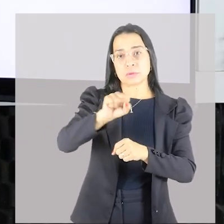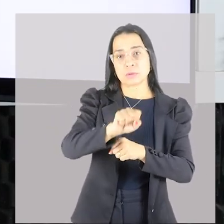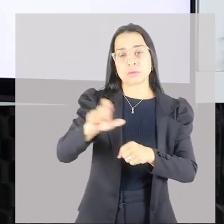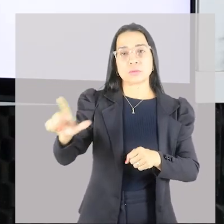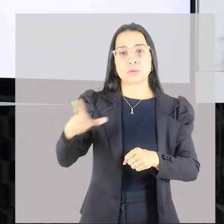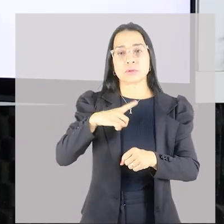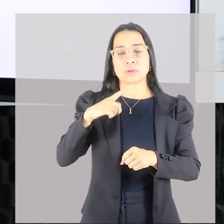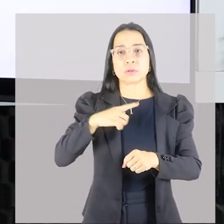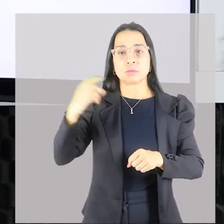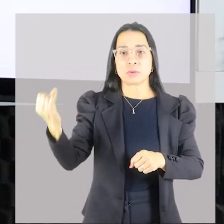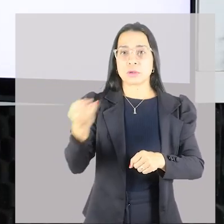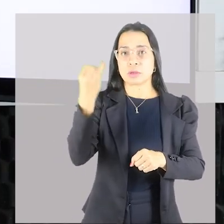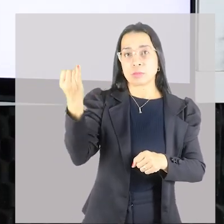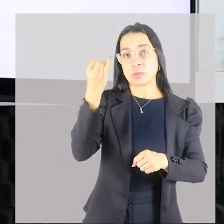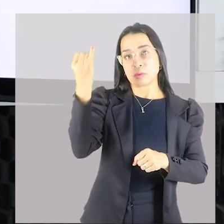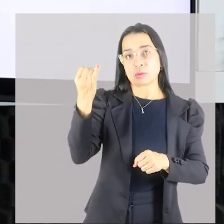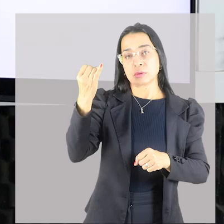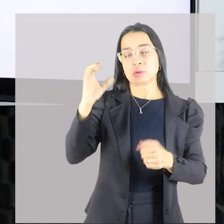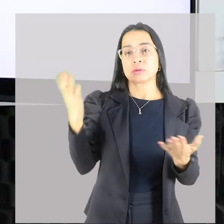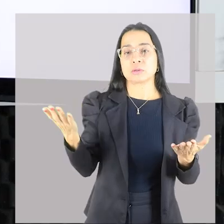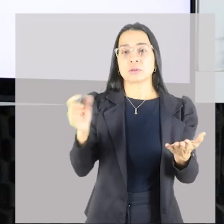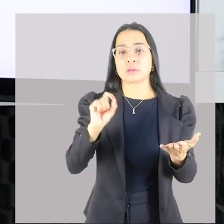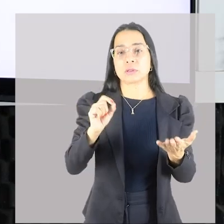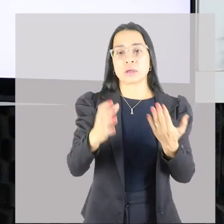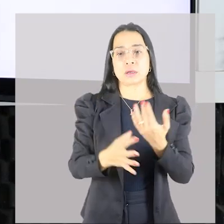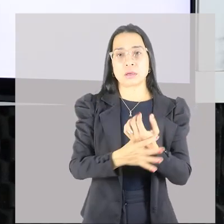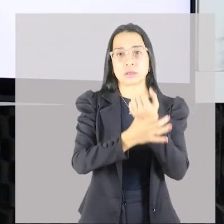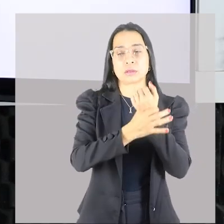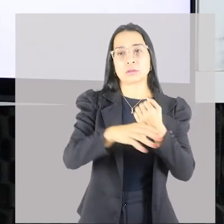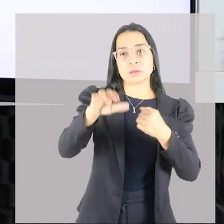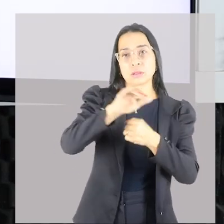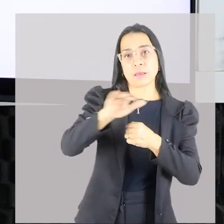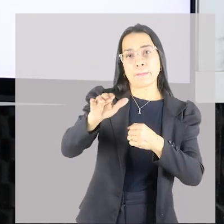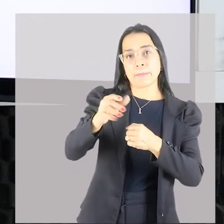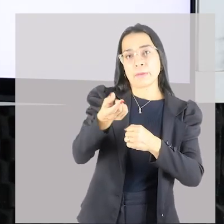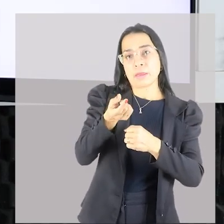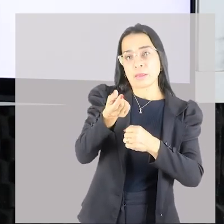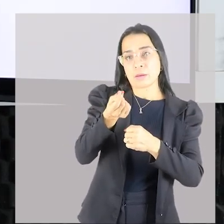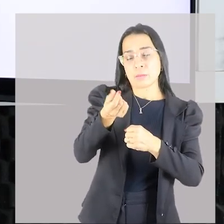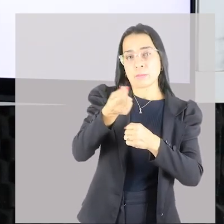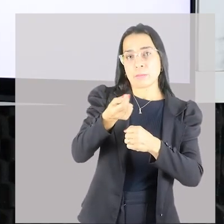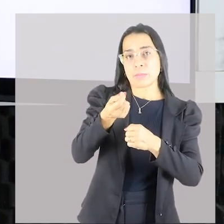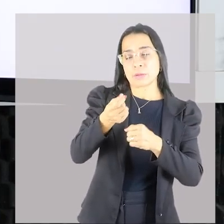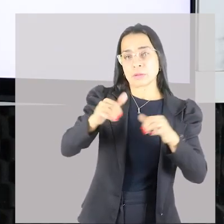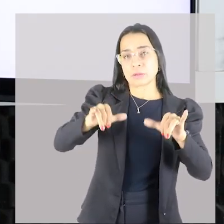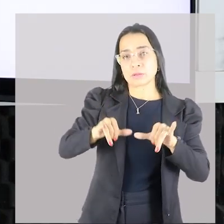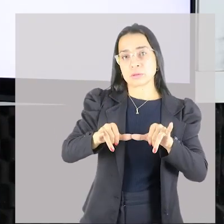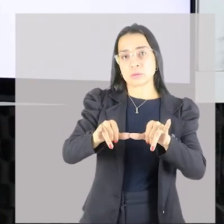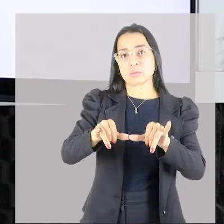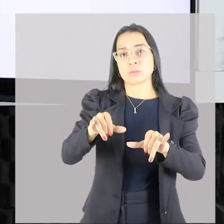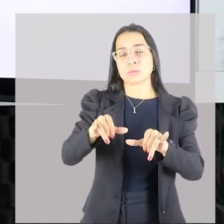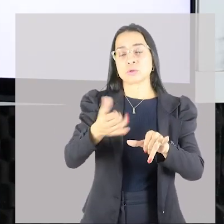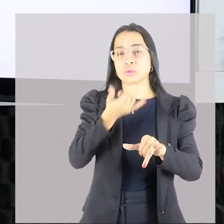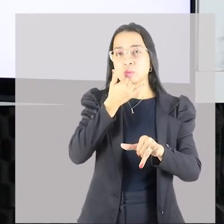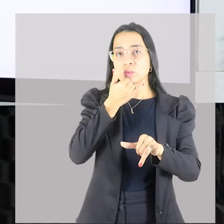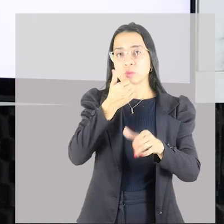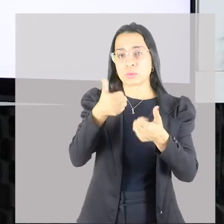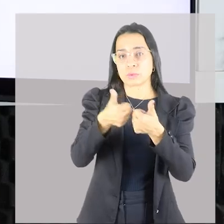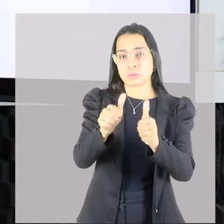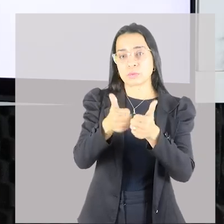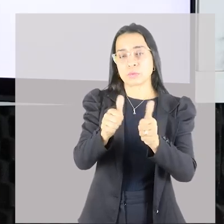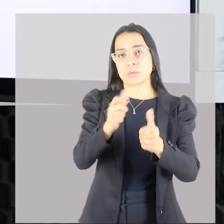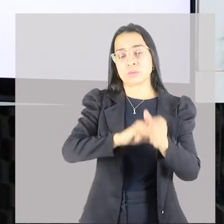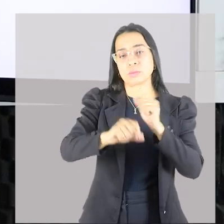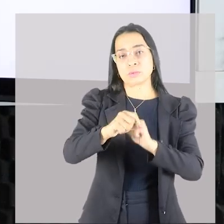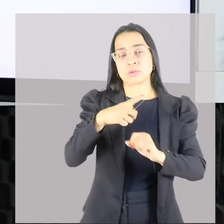uma importância decisiva na garantia da meia passagem nos ônibus, né? Por isso o nome greve da meia passagem. Então a